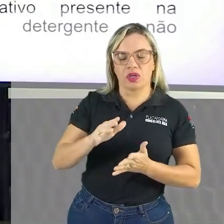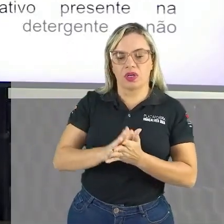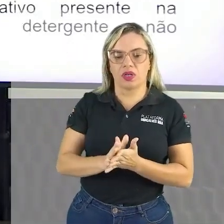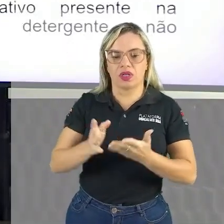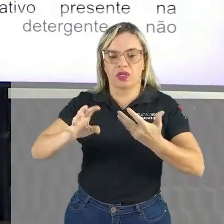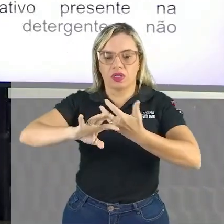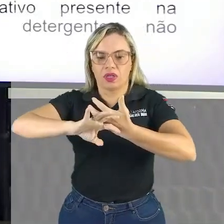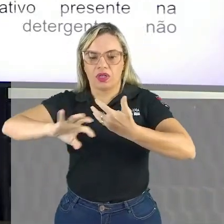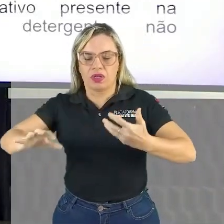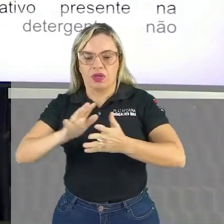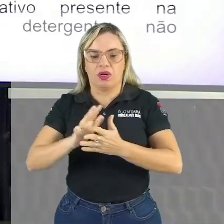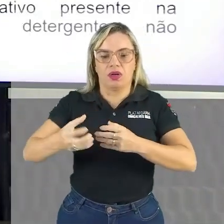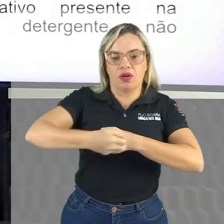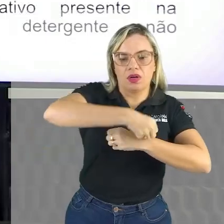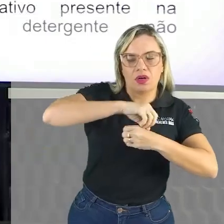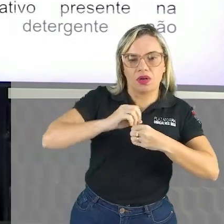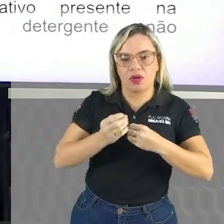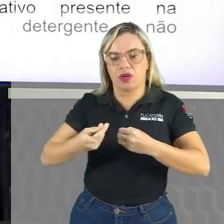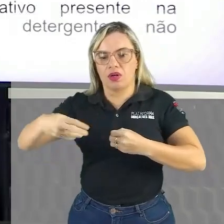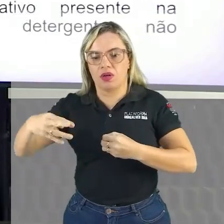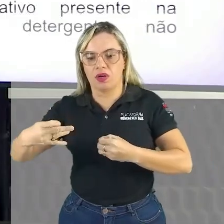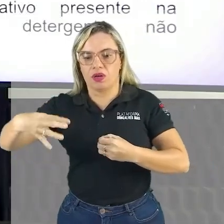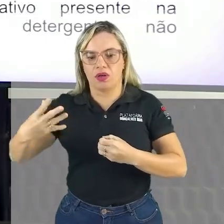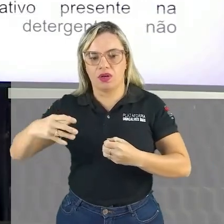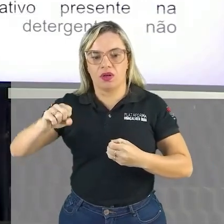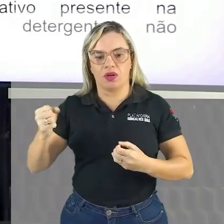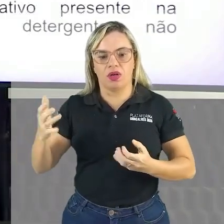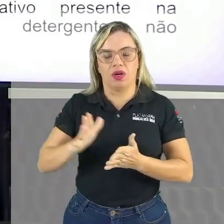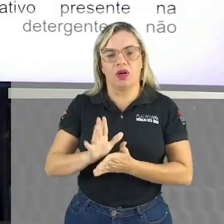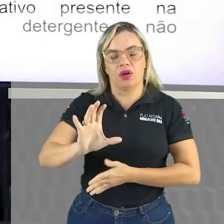Ocorrendo assim um desequilíbrio ambiental nos rios.